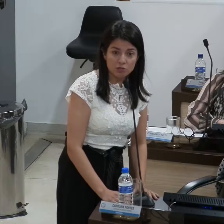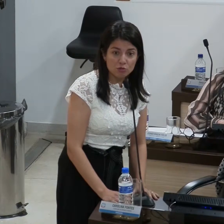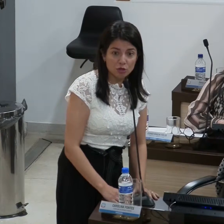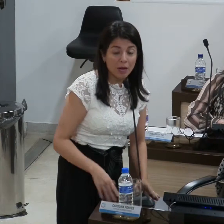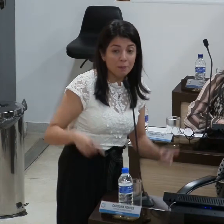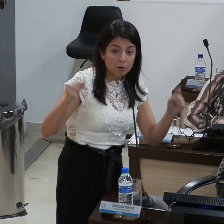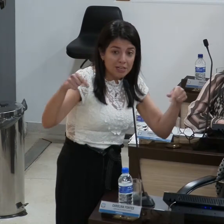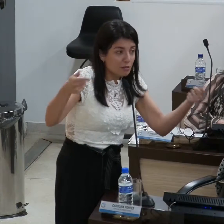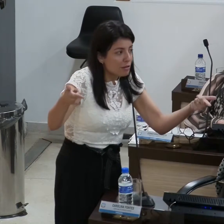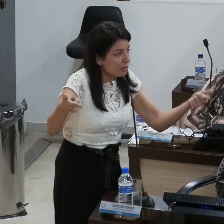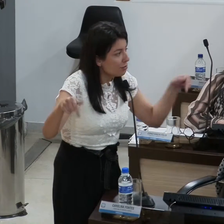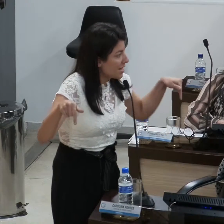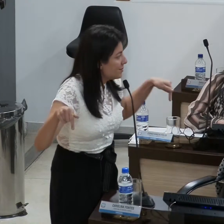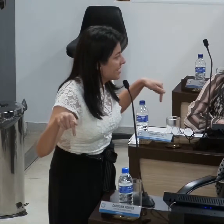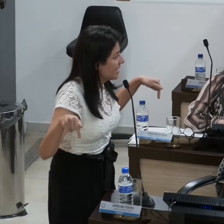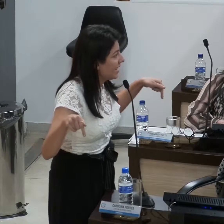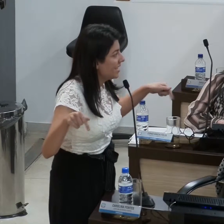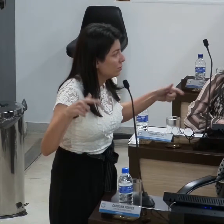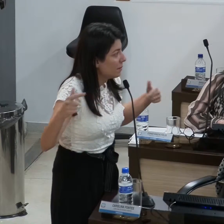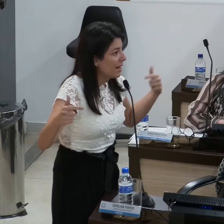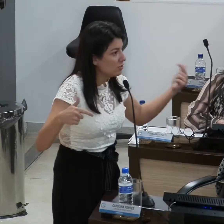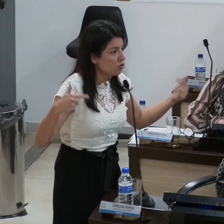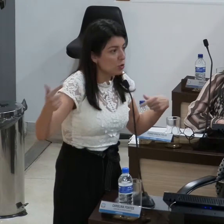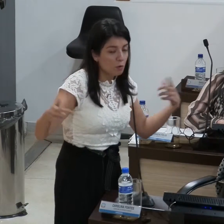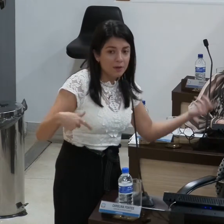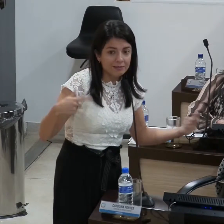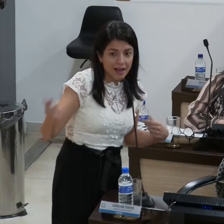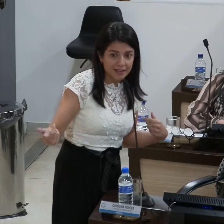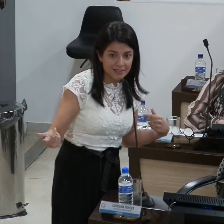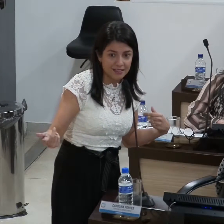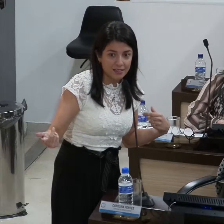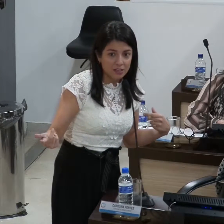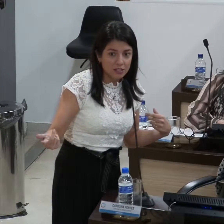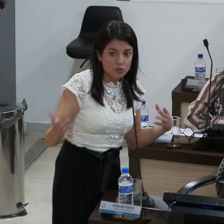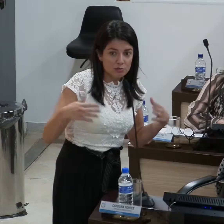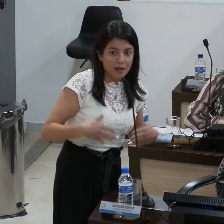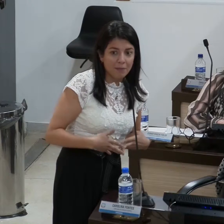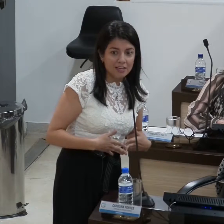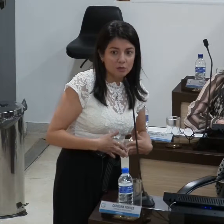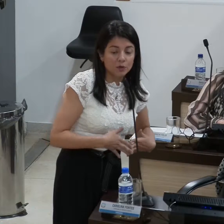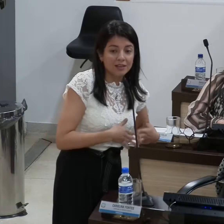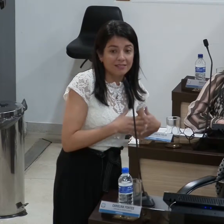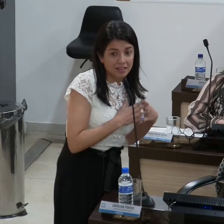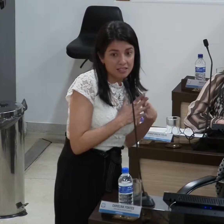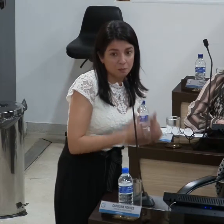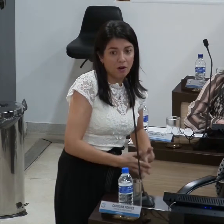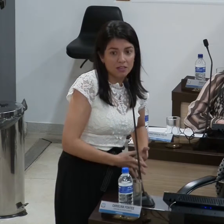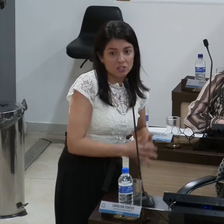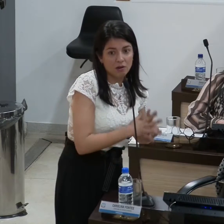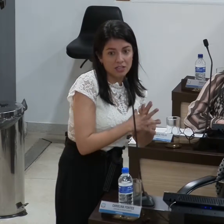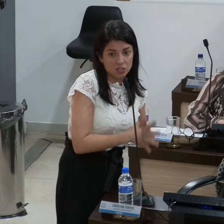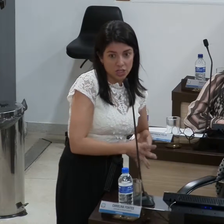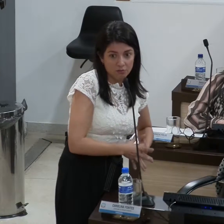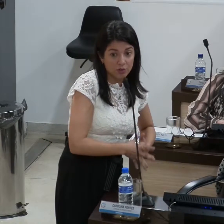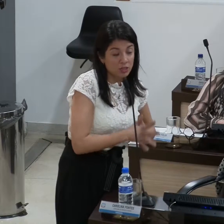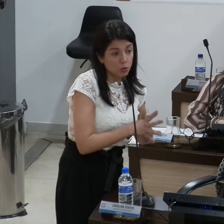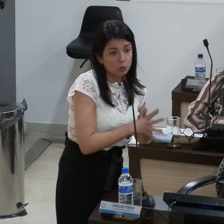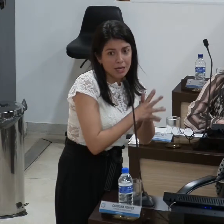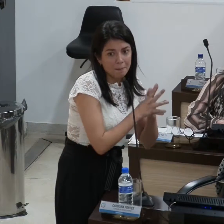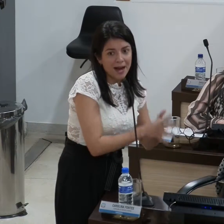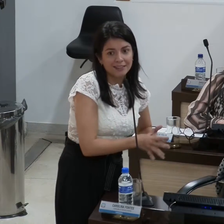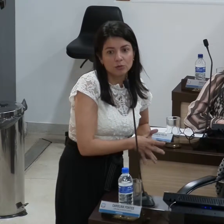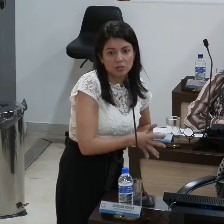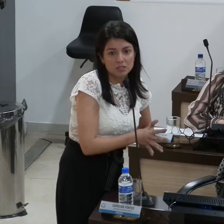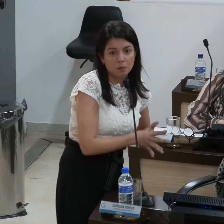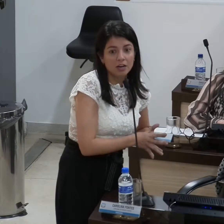emenda constitucional, e por isso que nós trouxemos a essa casa o debate de Uber e táxi, justamente porque transporte coletivo e tudo